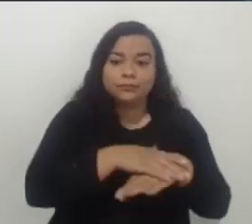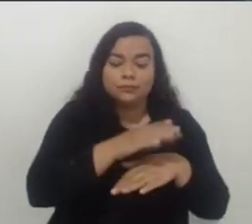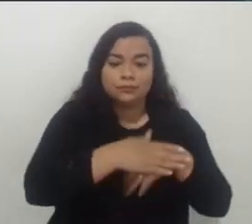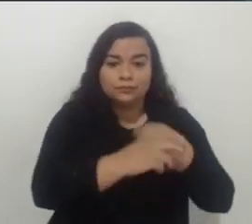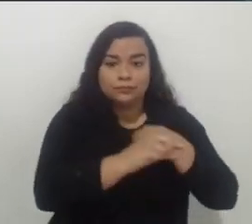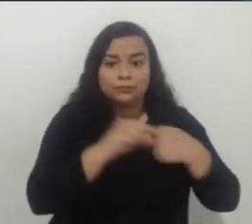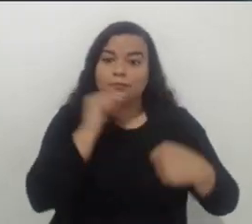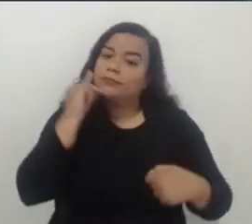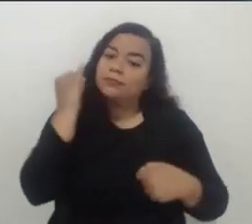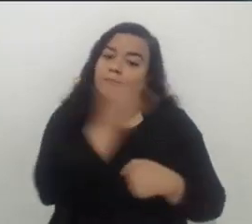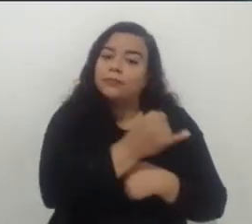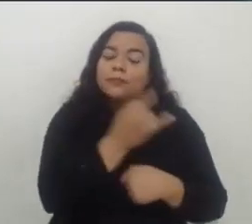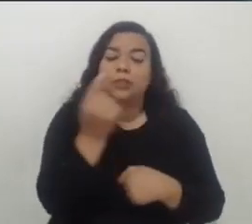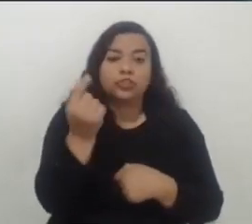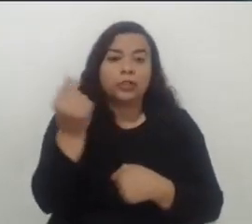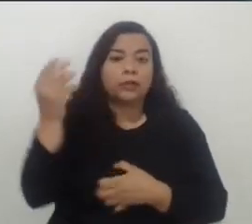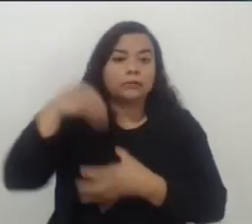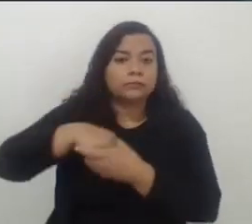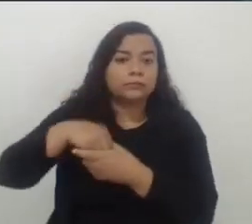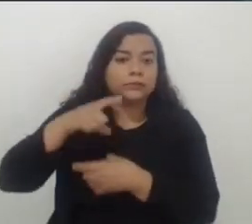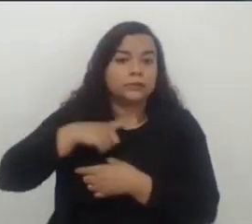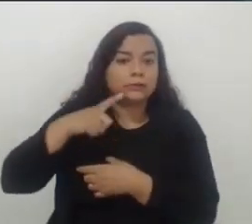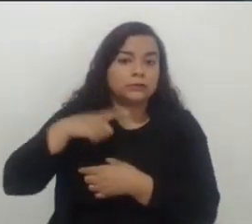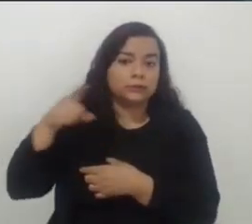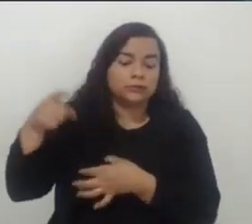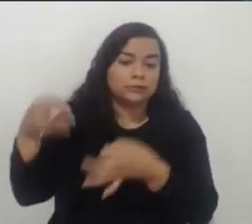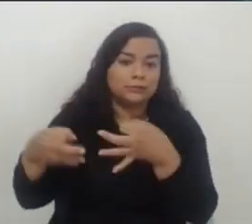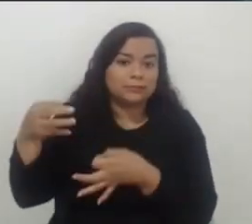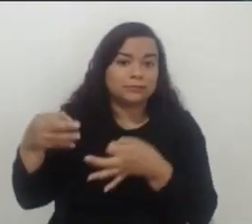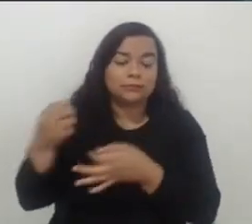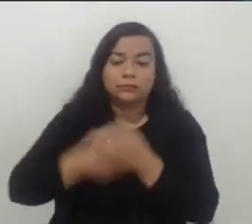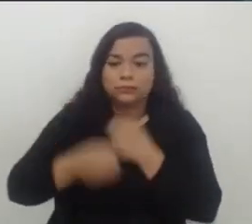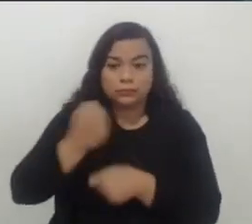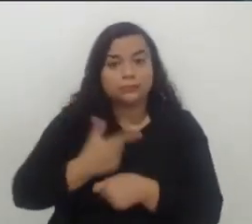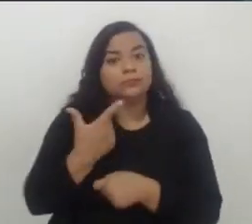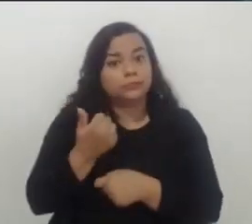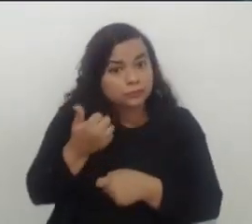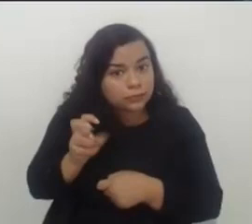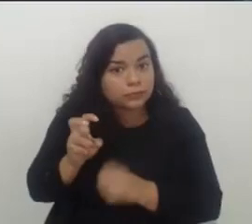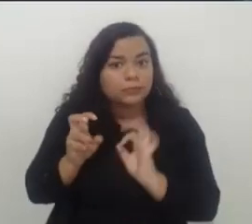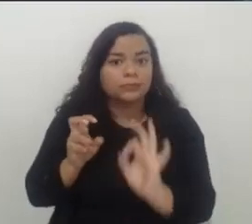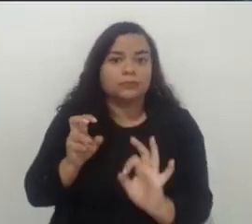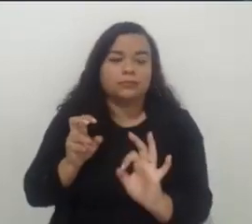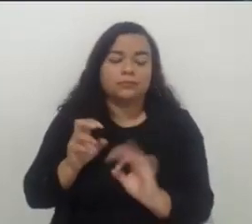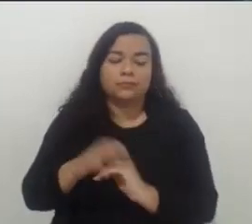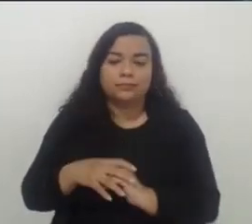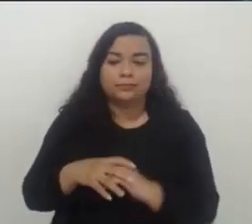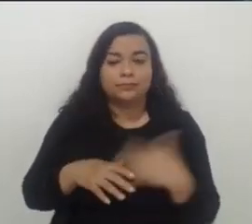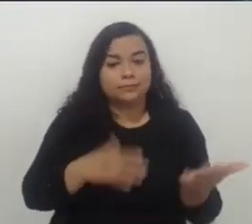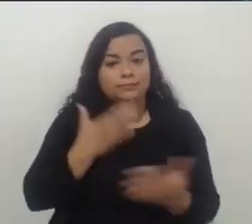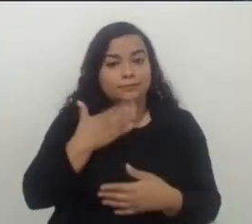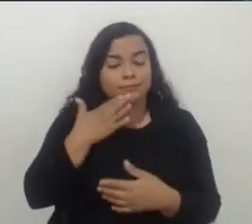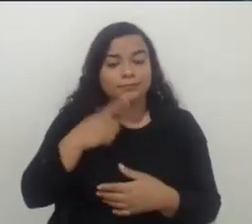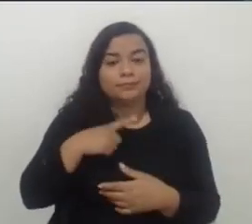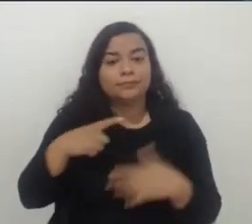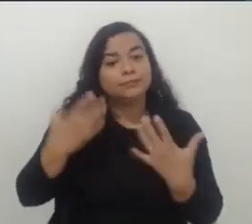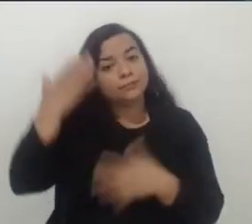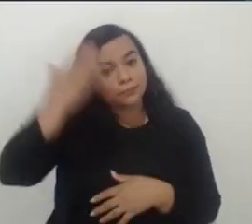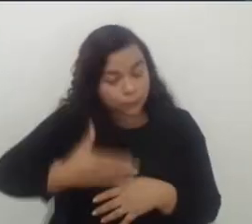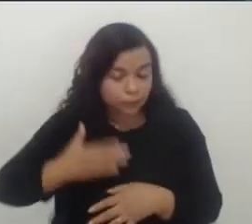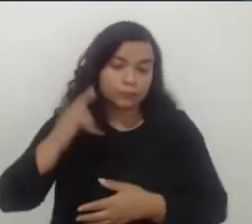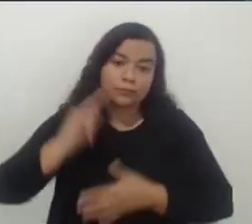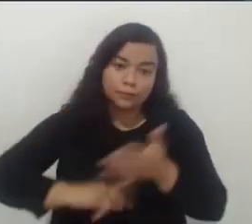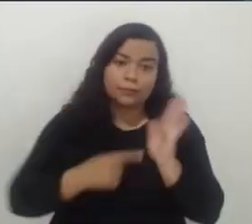do depósito das chaves em juízo, ainda em 2015. Ora, resta claro que a prova documental